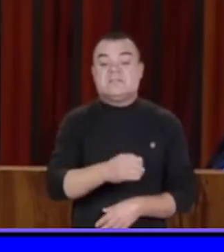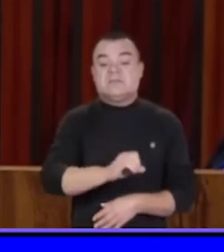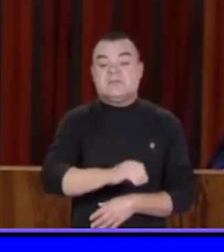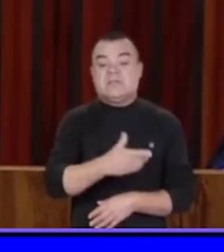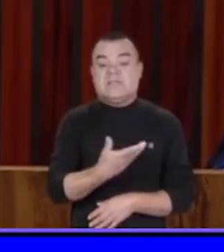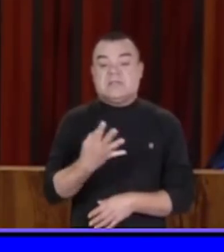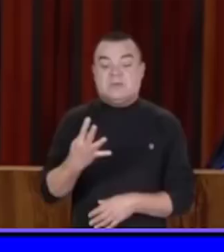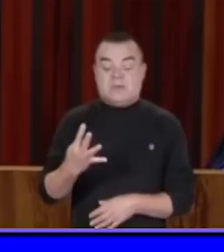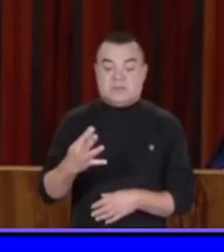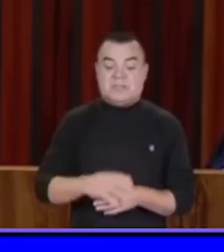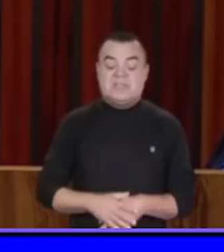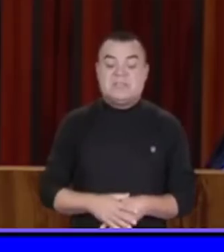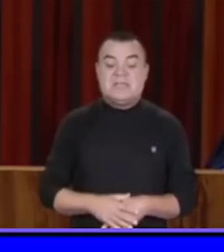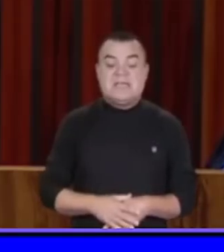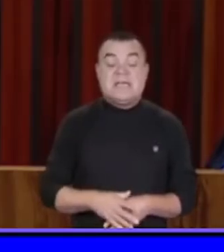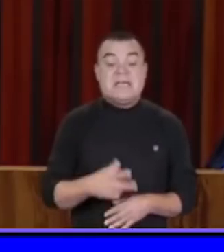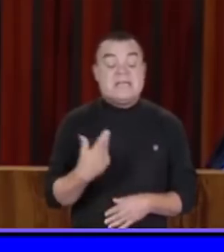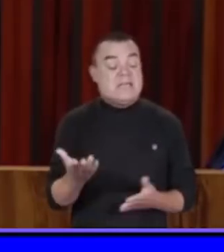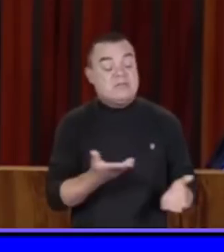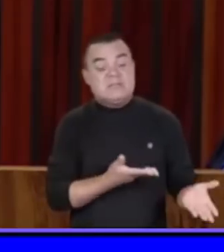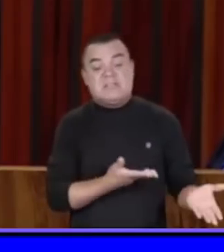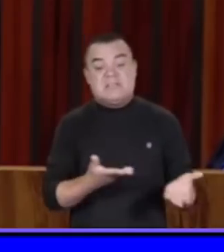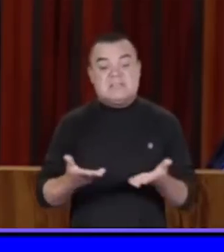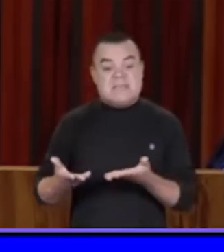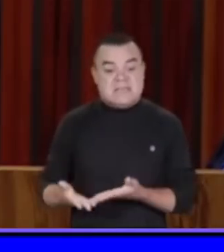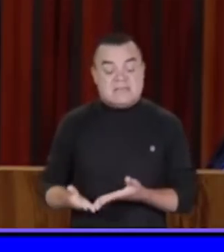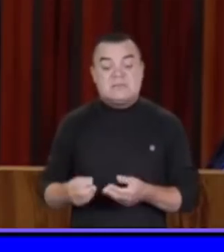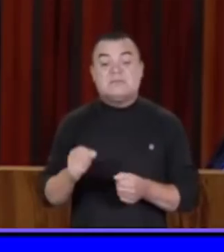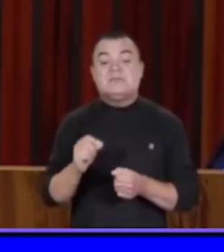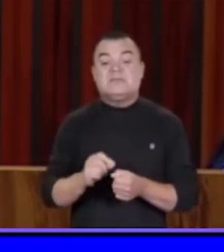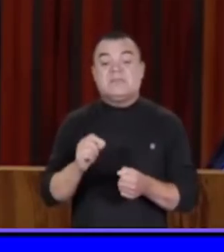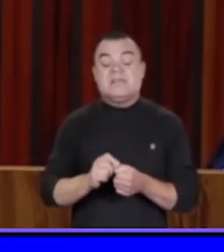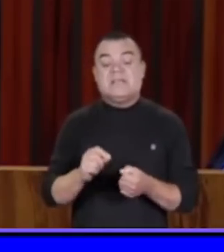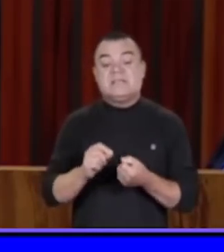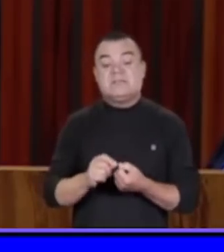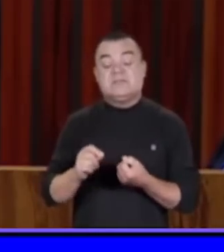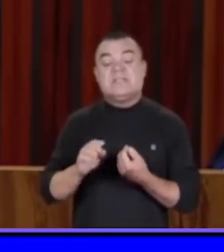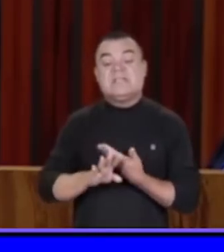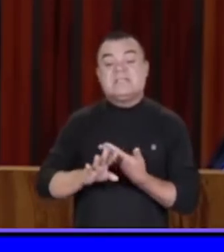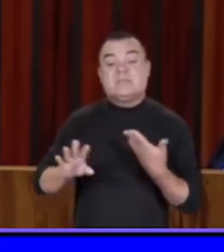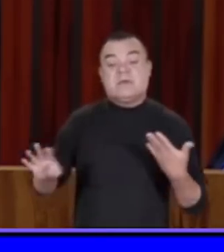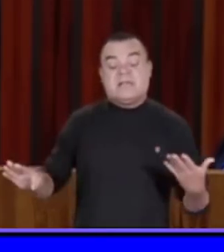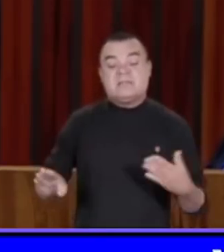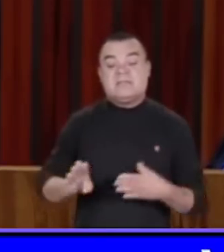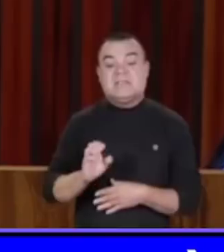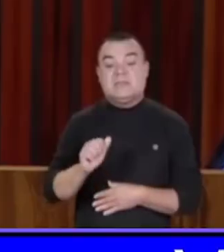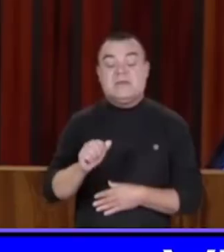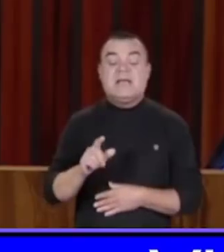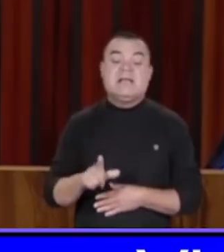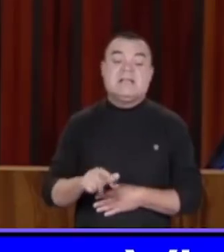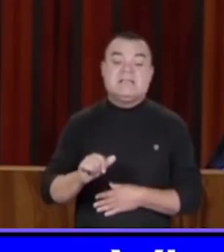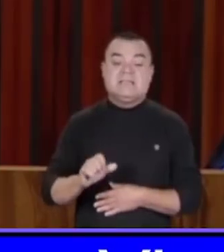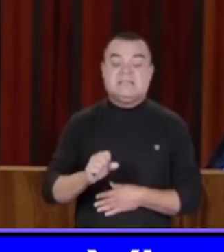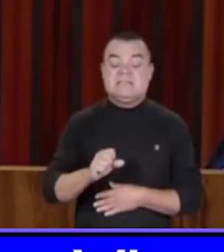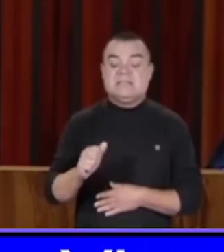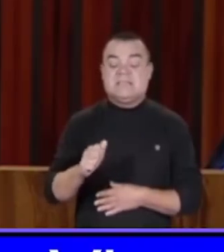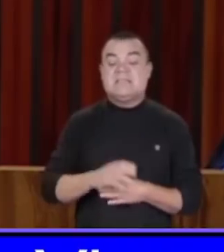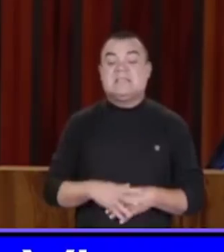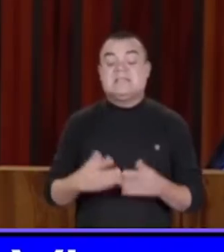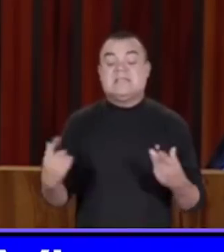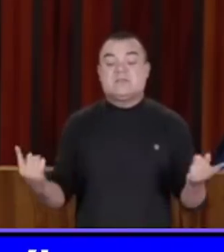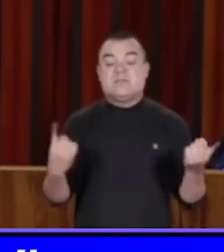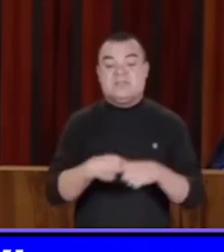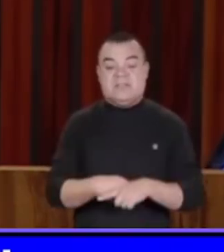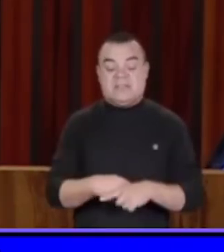contudo, não se traz a estudo fato desvinculado das balizas da controvérsia como gizadas